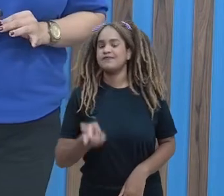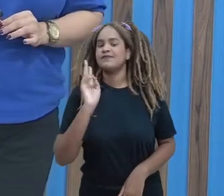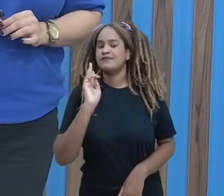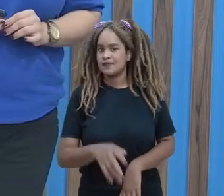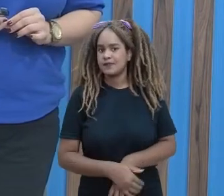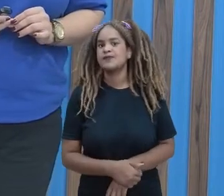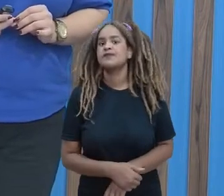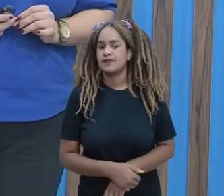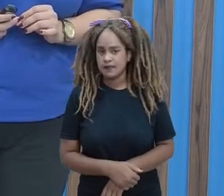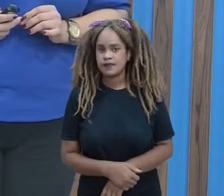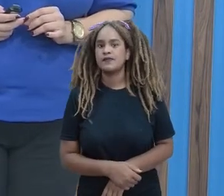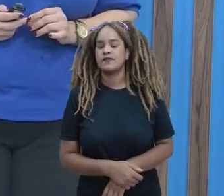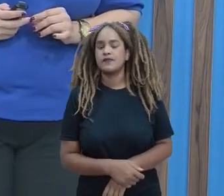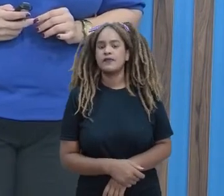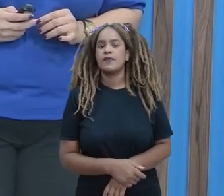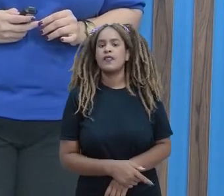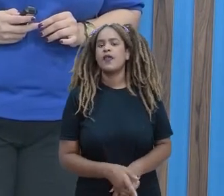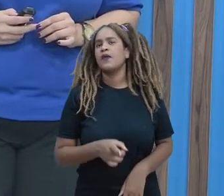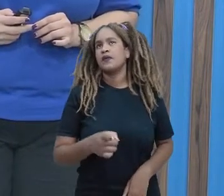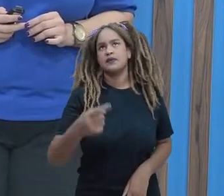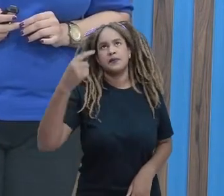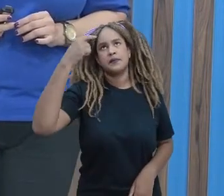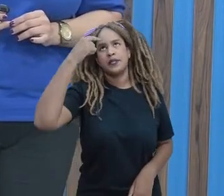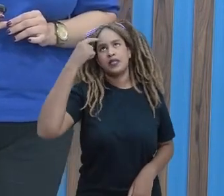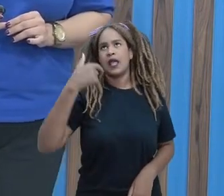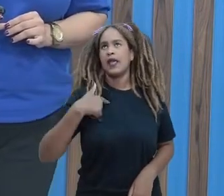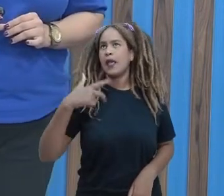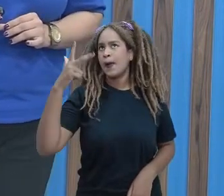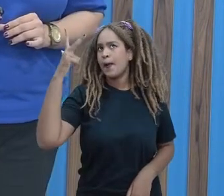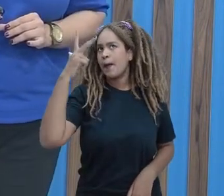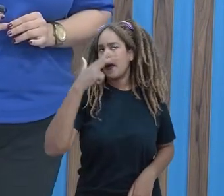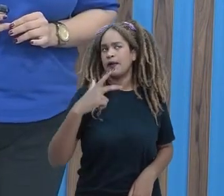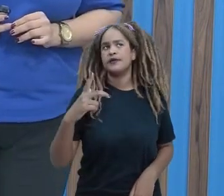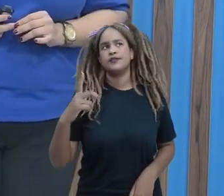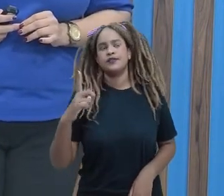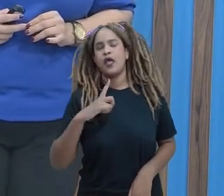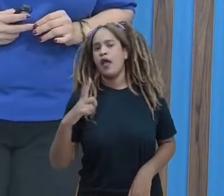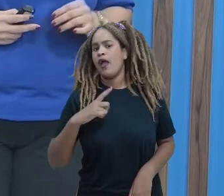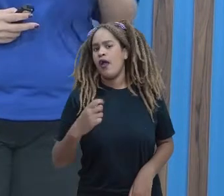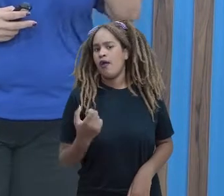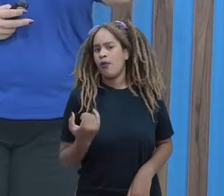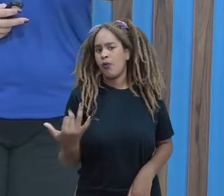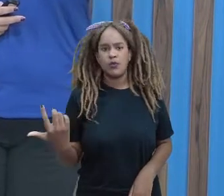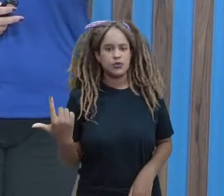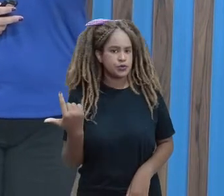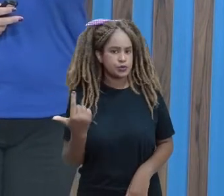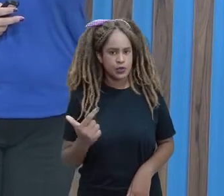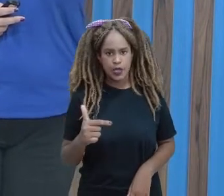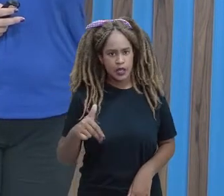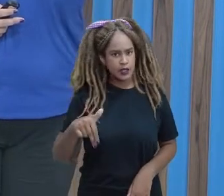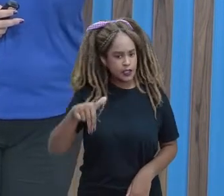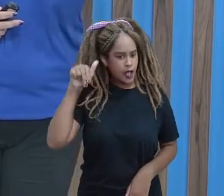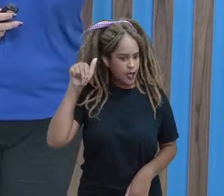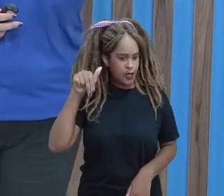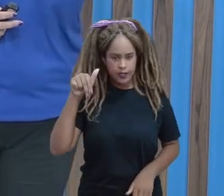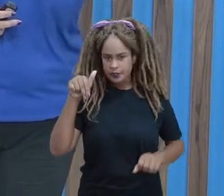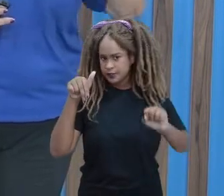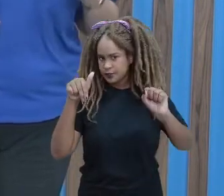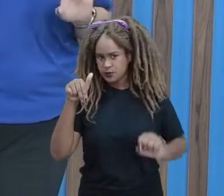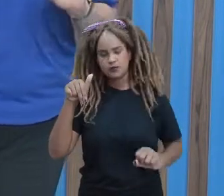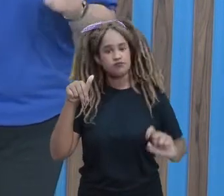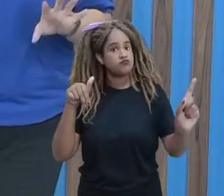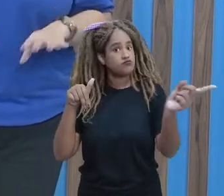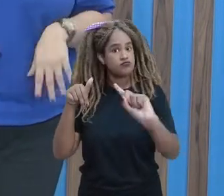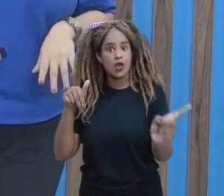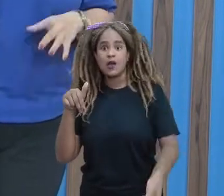Ah, professora, eu acho que deve ter algum momento aí que não vai haver, né, essa história de polo. Não,